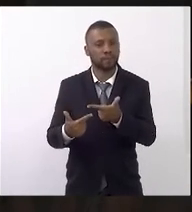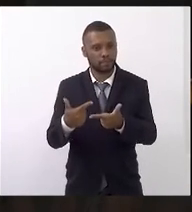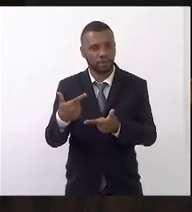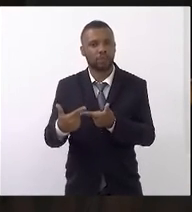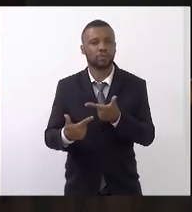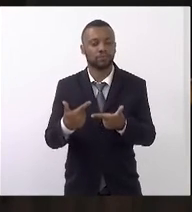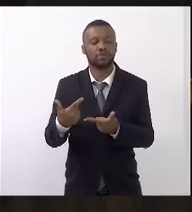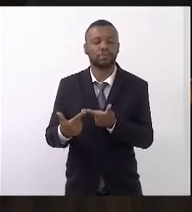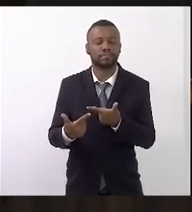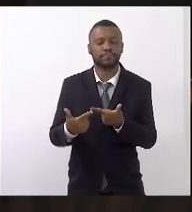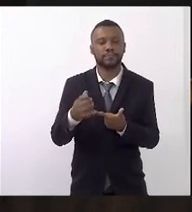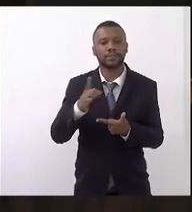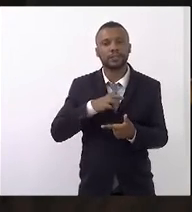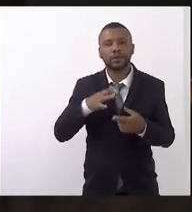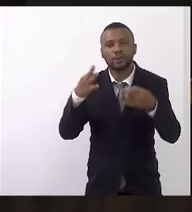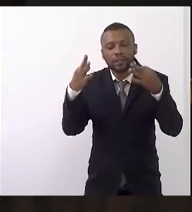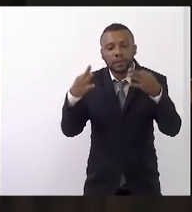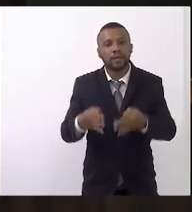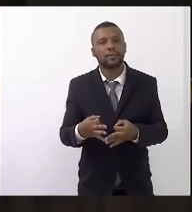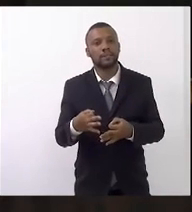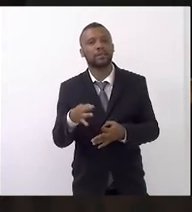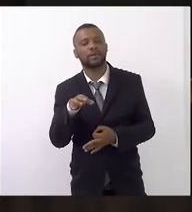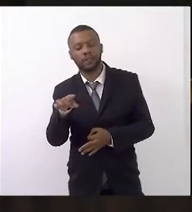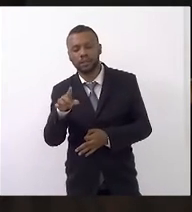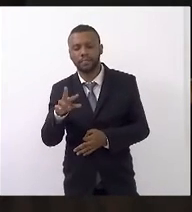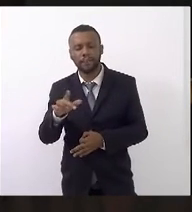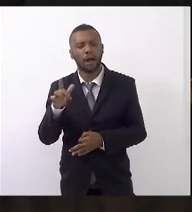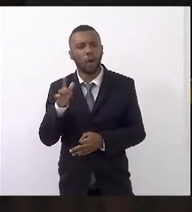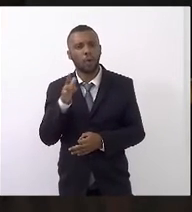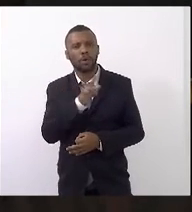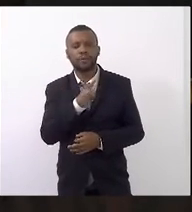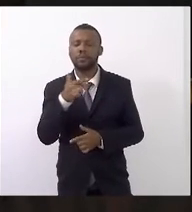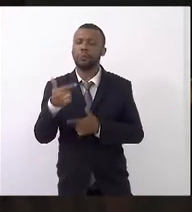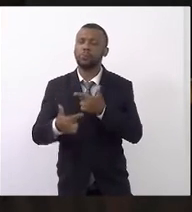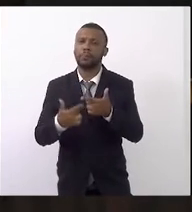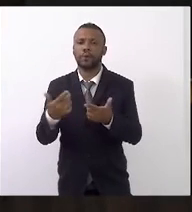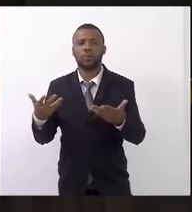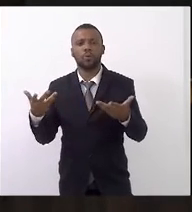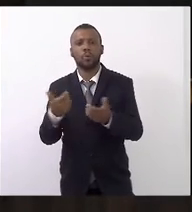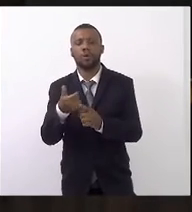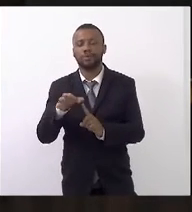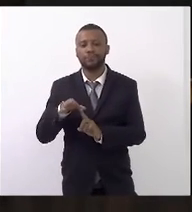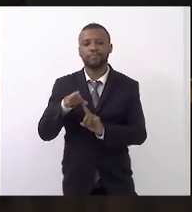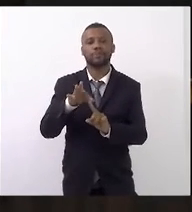Tenho certeza que vai fazer um grande trabalho à frente da Secretaria de